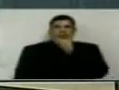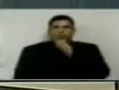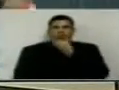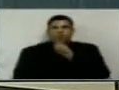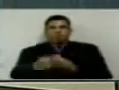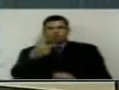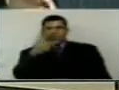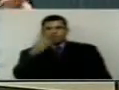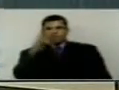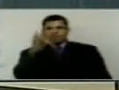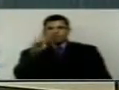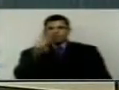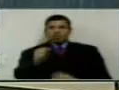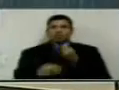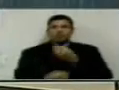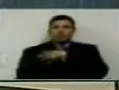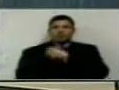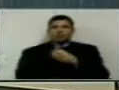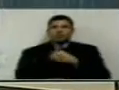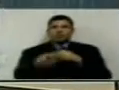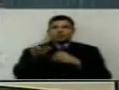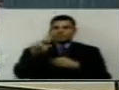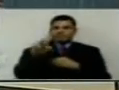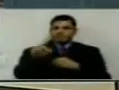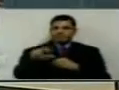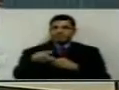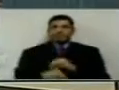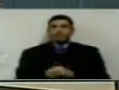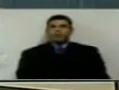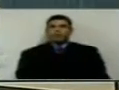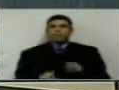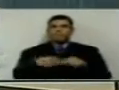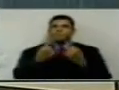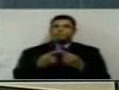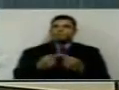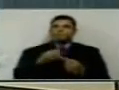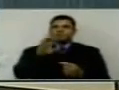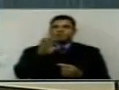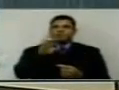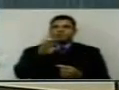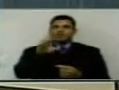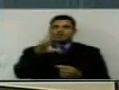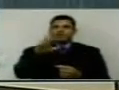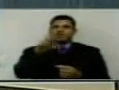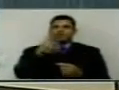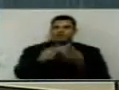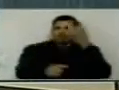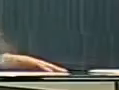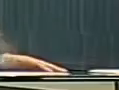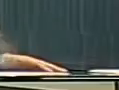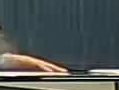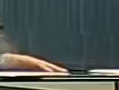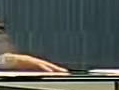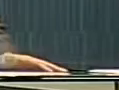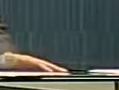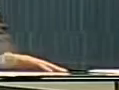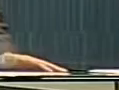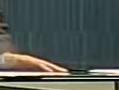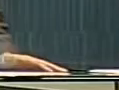como filho, como irmão. Mas, Eider, eu não sei se existe alguma outra